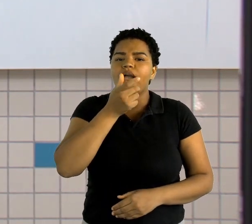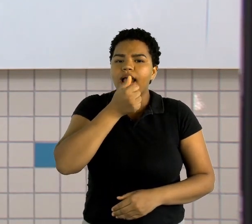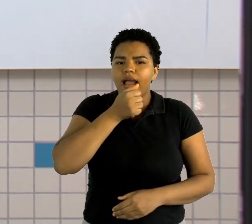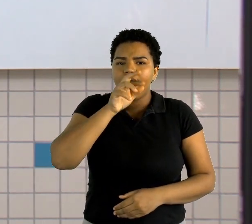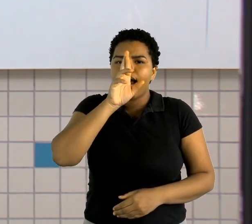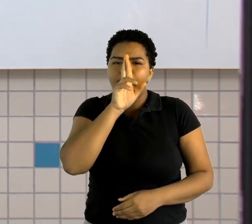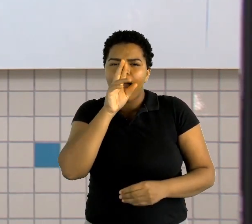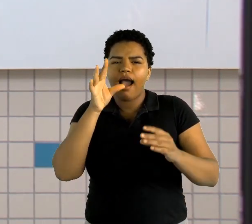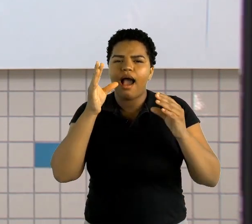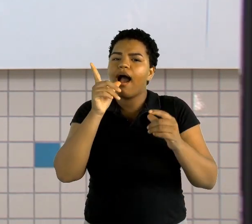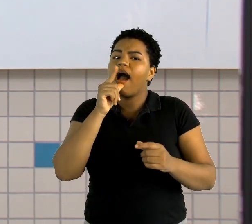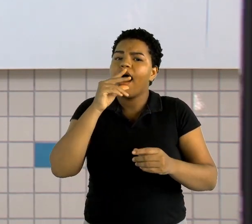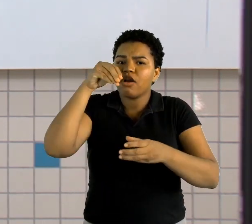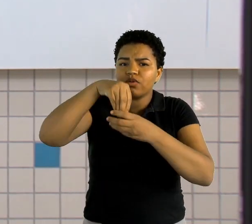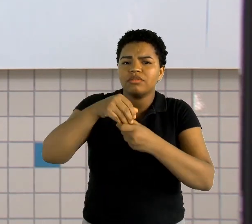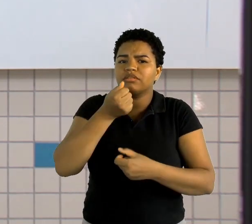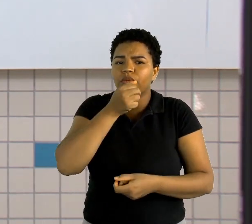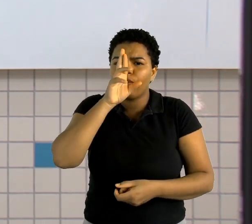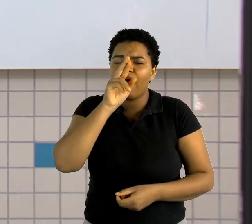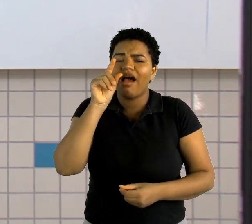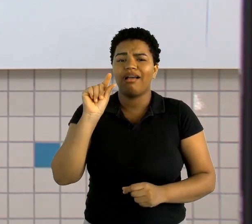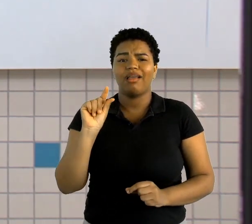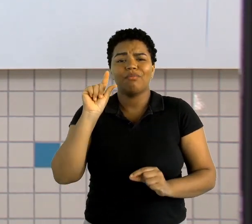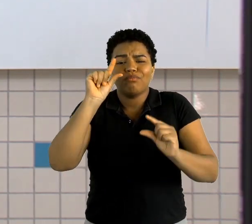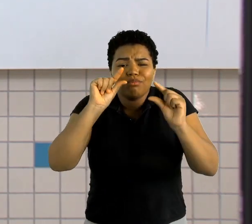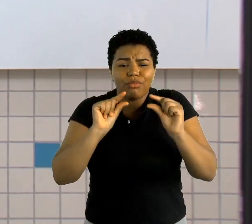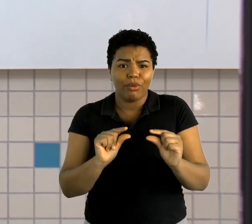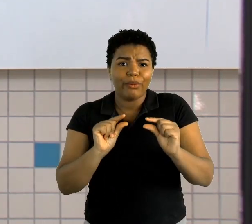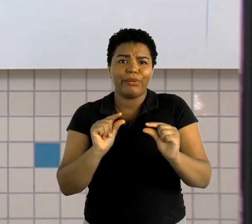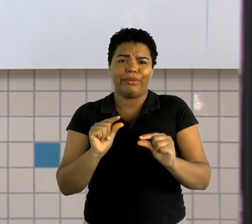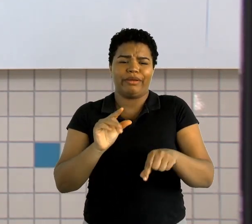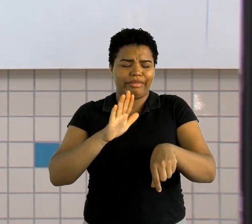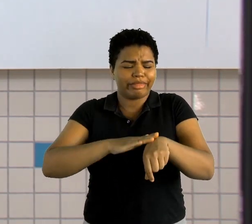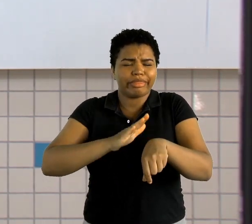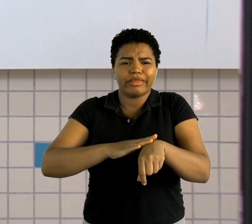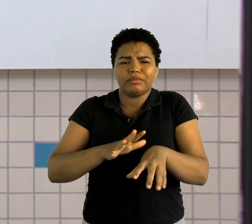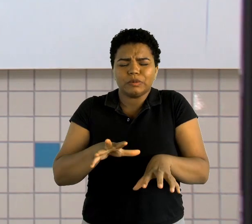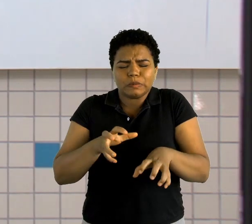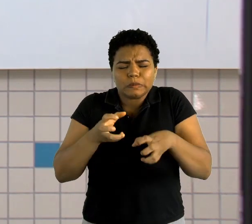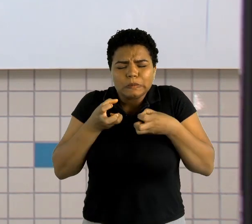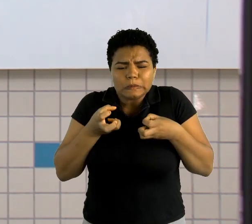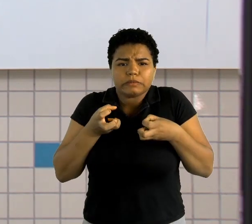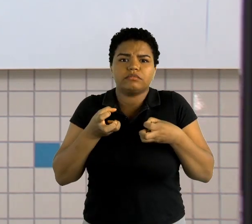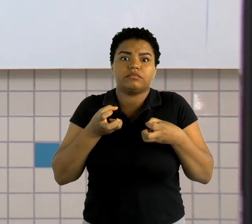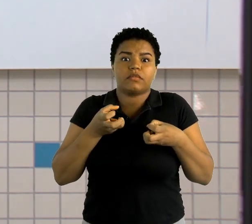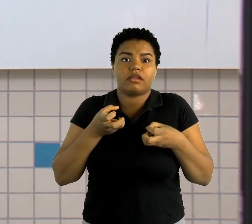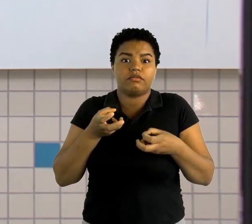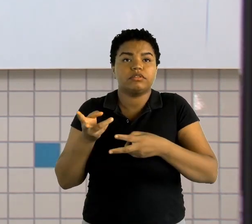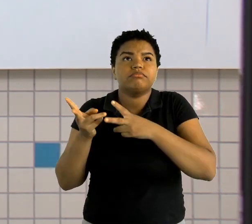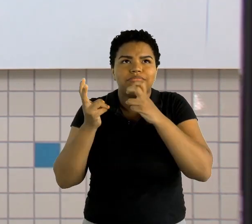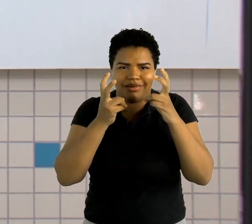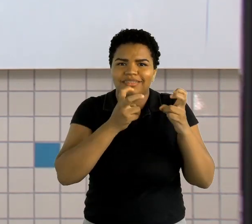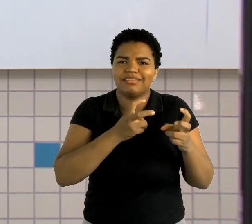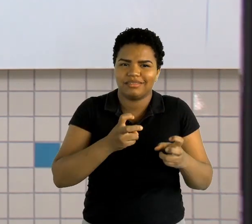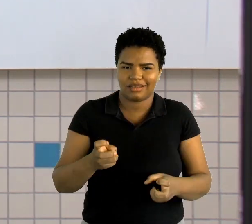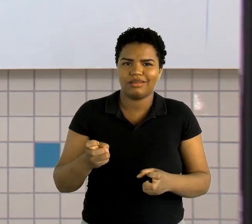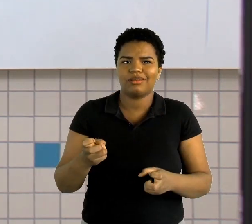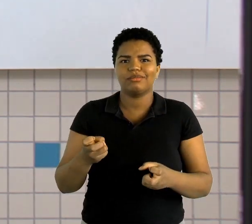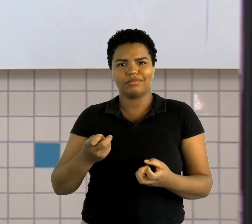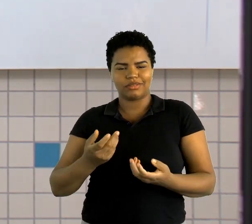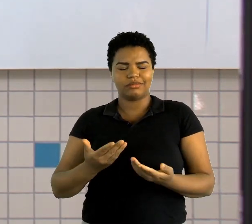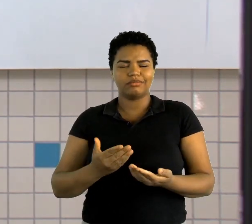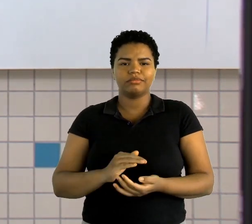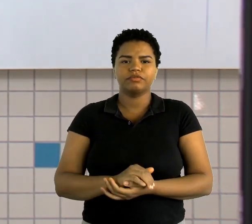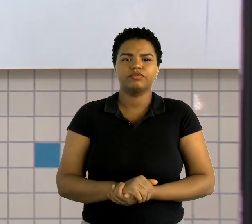é um período muito seco, né? E a gente vai perceber isso através desse elemento umidade